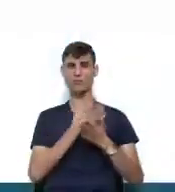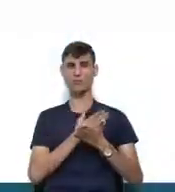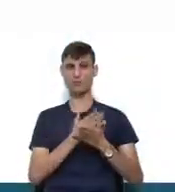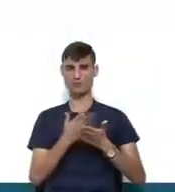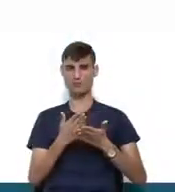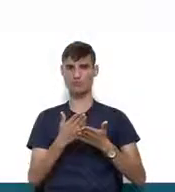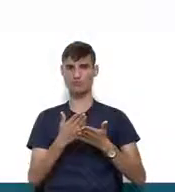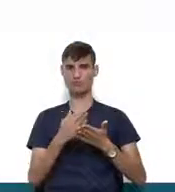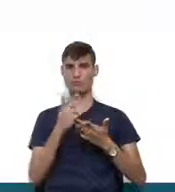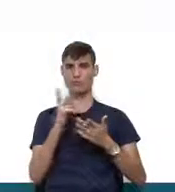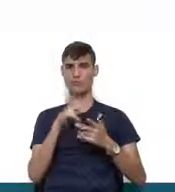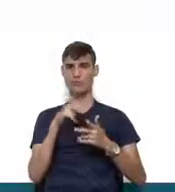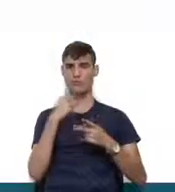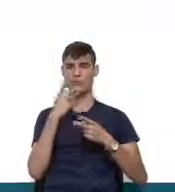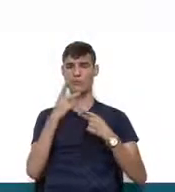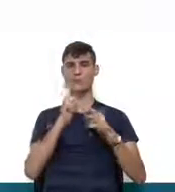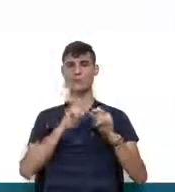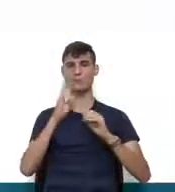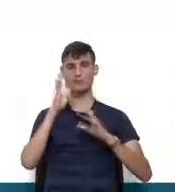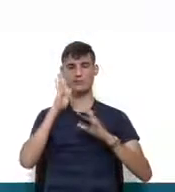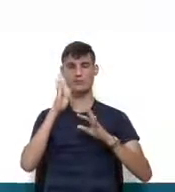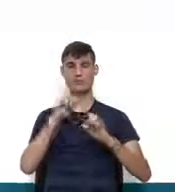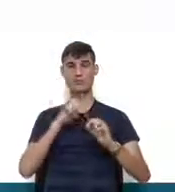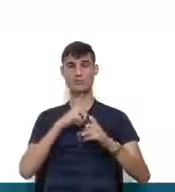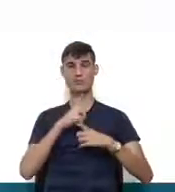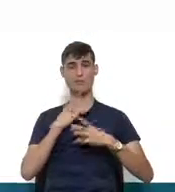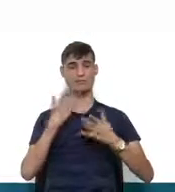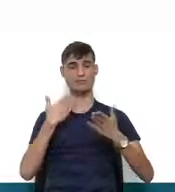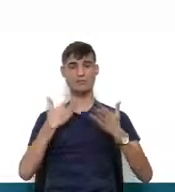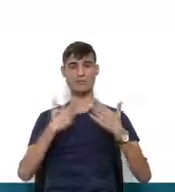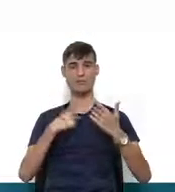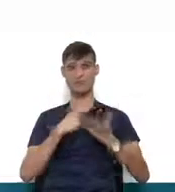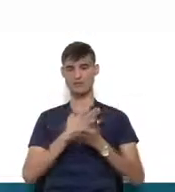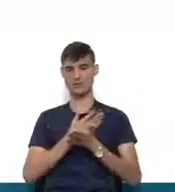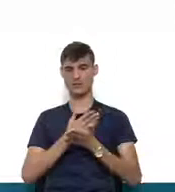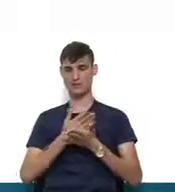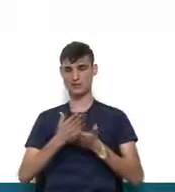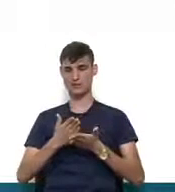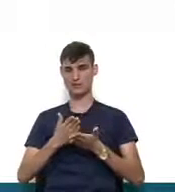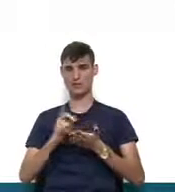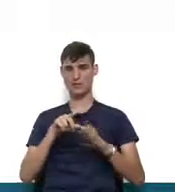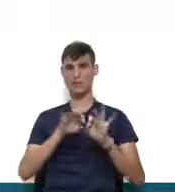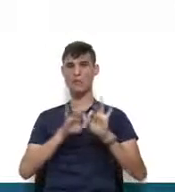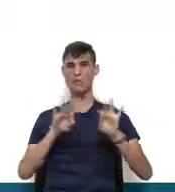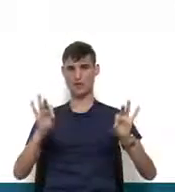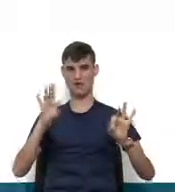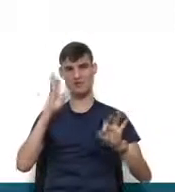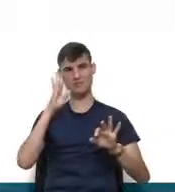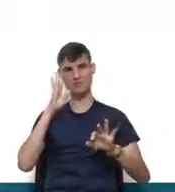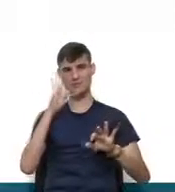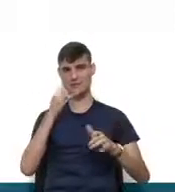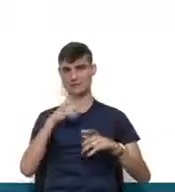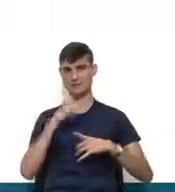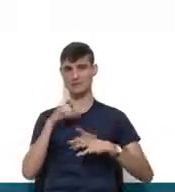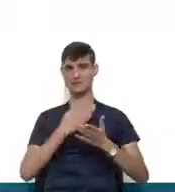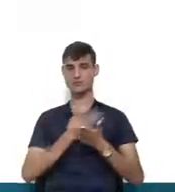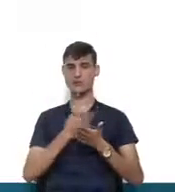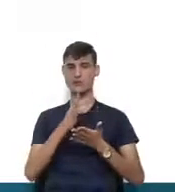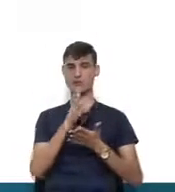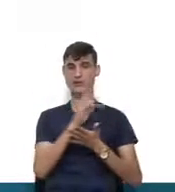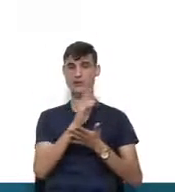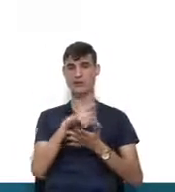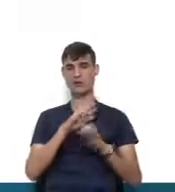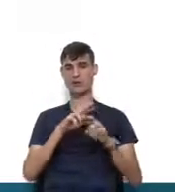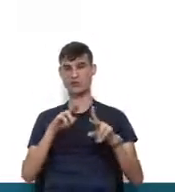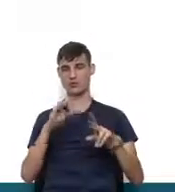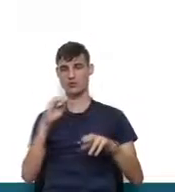ao quadro, eu estou pensando na temperatura inicial que vai ter nessa barra, ou seja, quando o meu T é igual